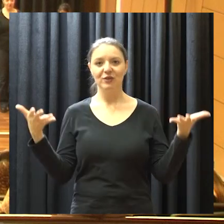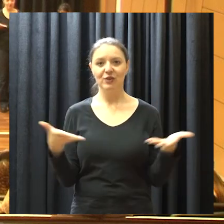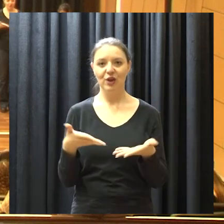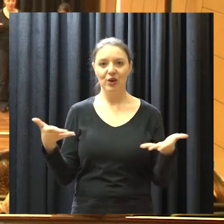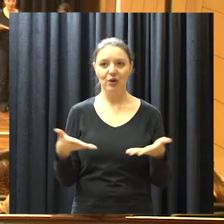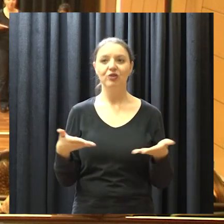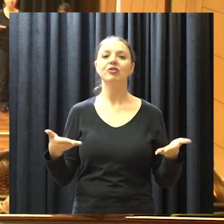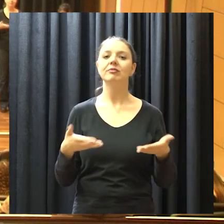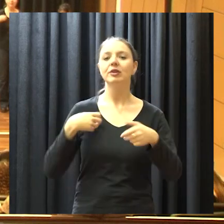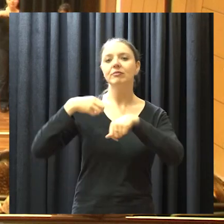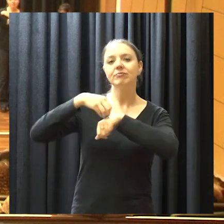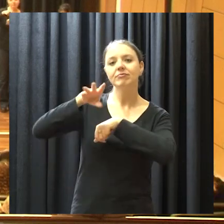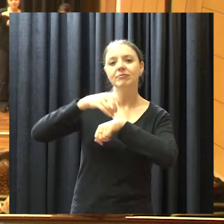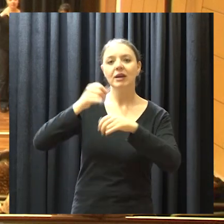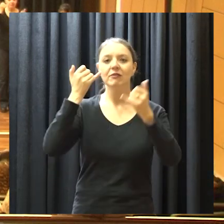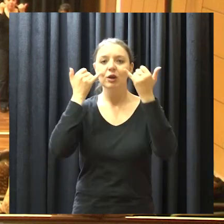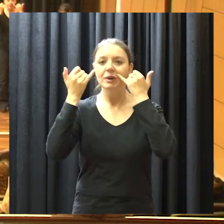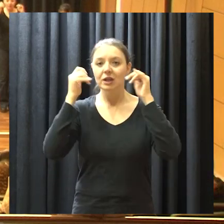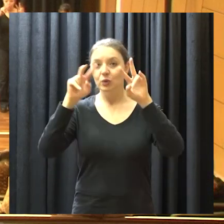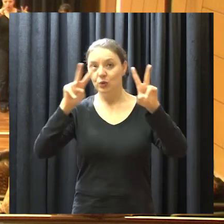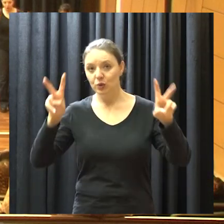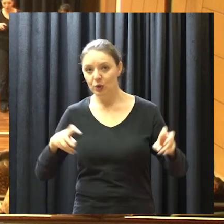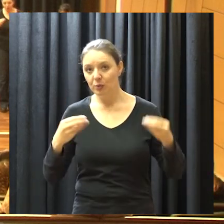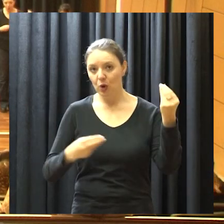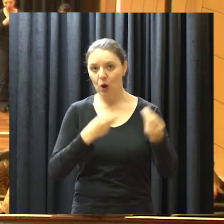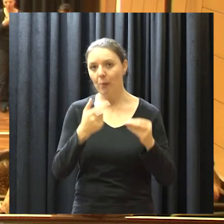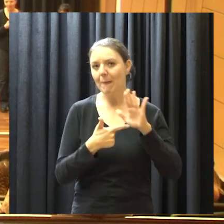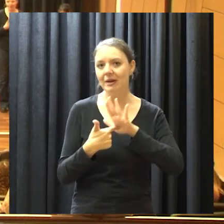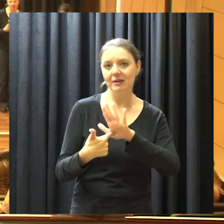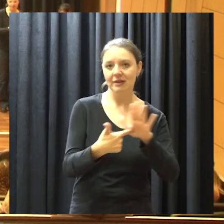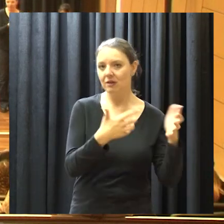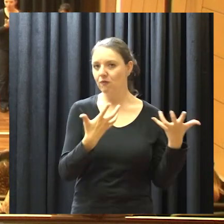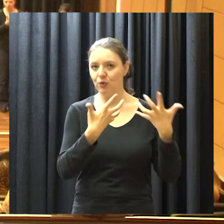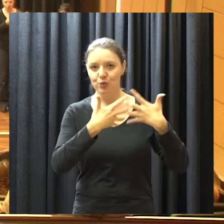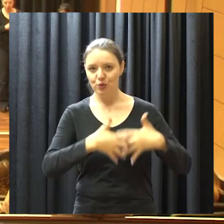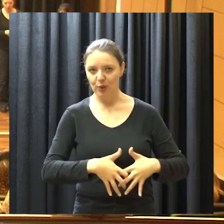trazer aqui algumas informações sobre a apresentação.